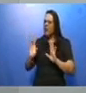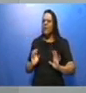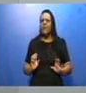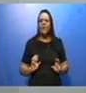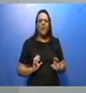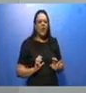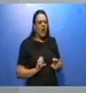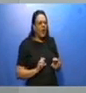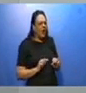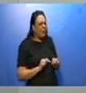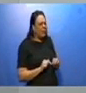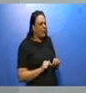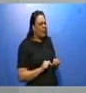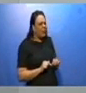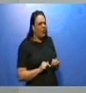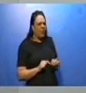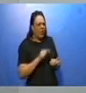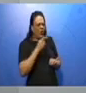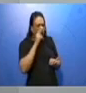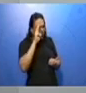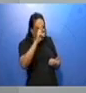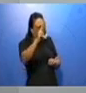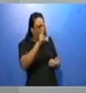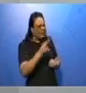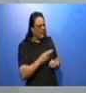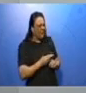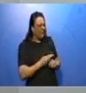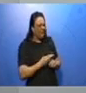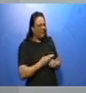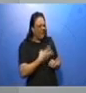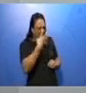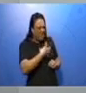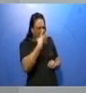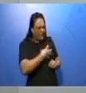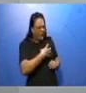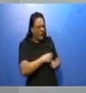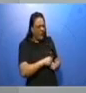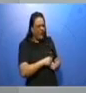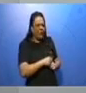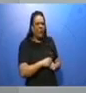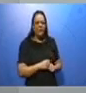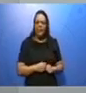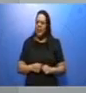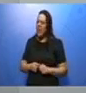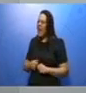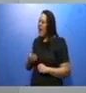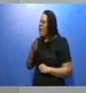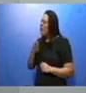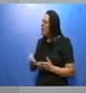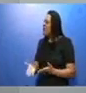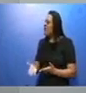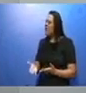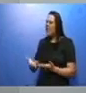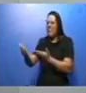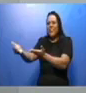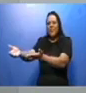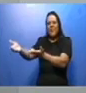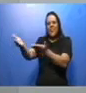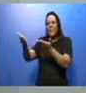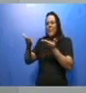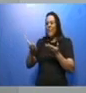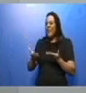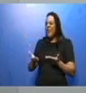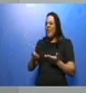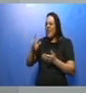está nervoso? Não. Bem-vindo ao Egito, o menino tentando encantar, puxar assunto. Ele não queria conversa,